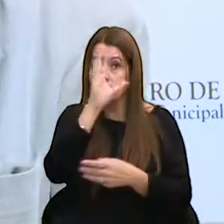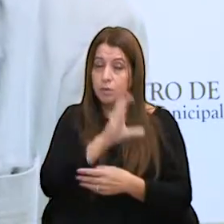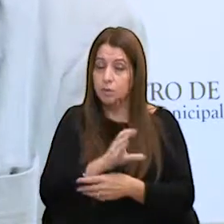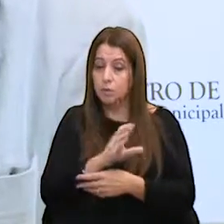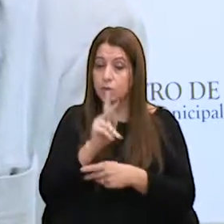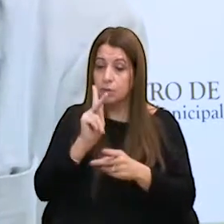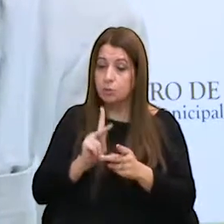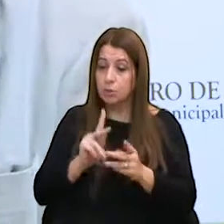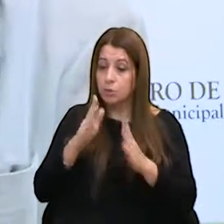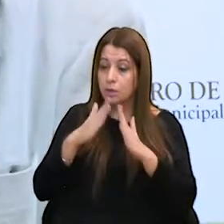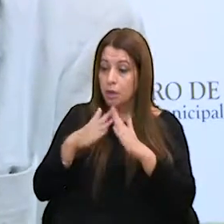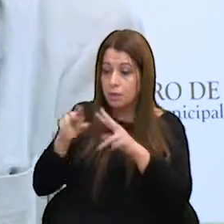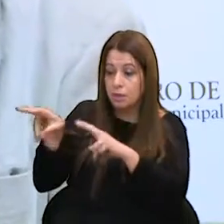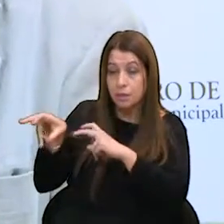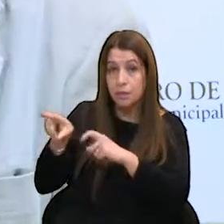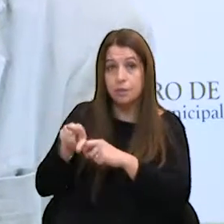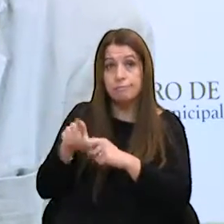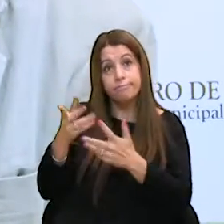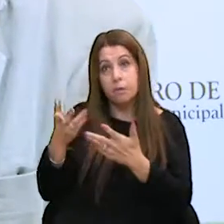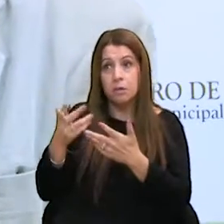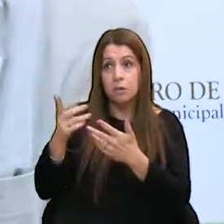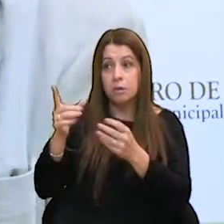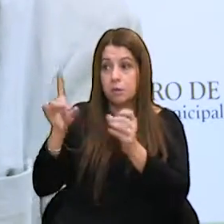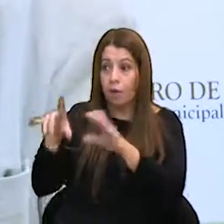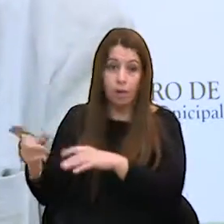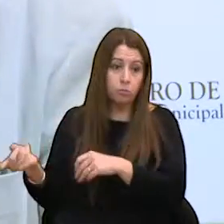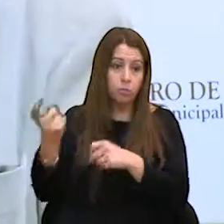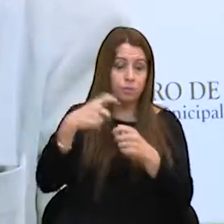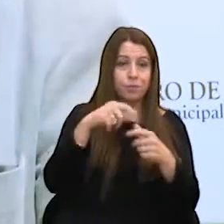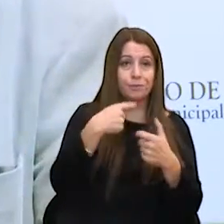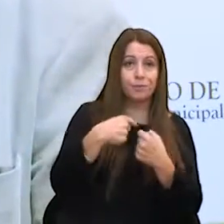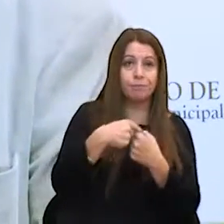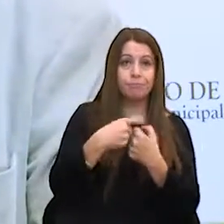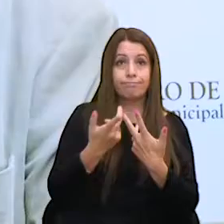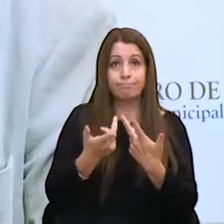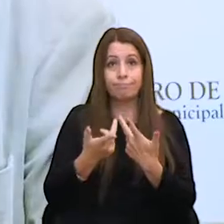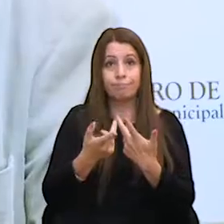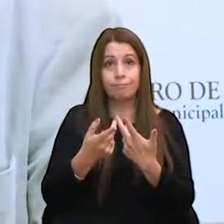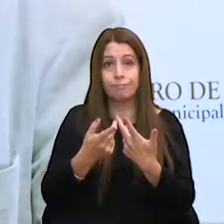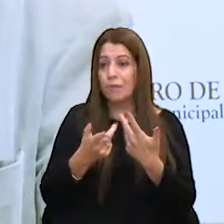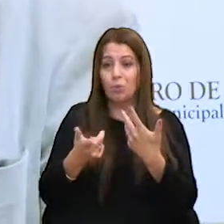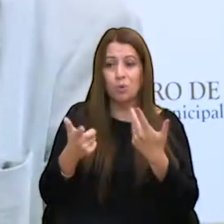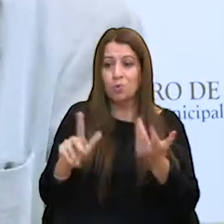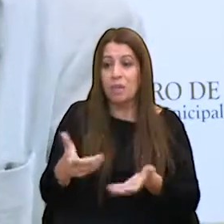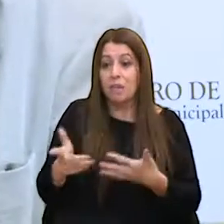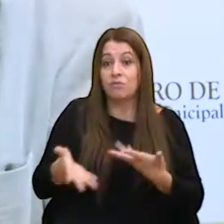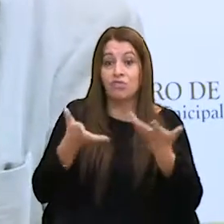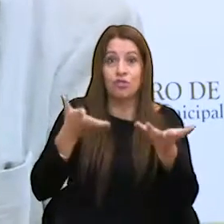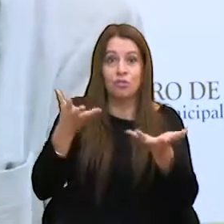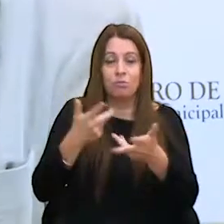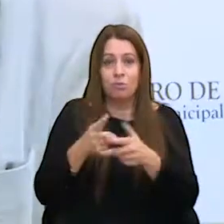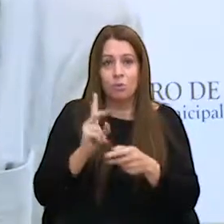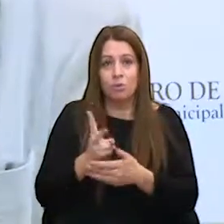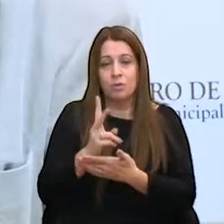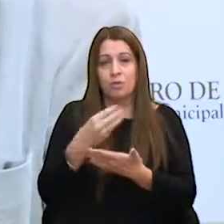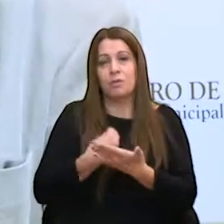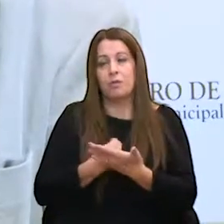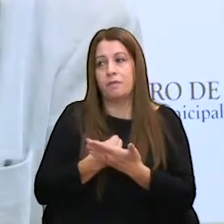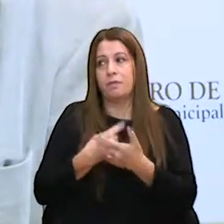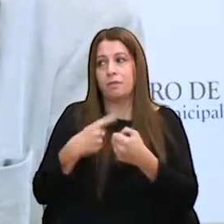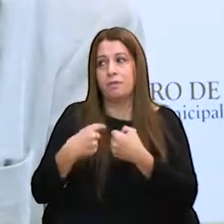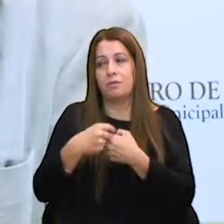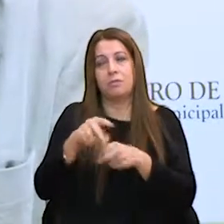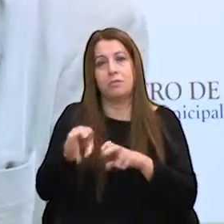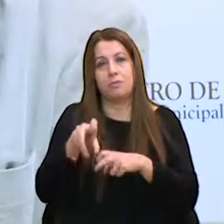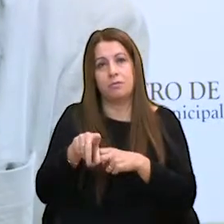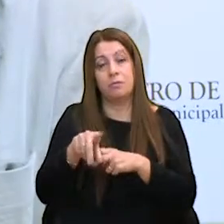do interior aí estão querendo voltar para a cidade ou são desestimulados a prosseguir na vida do interior, né?